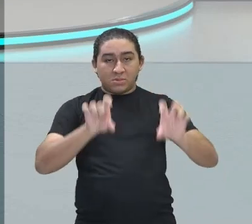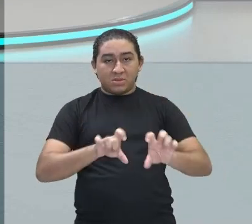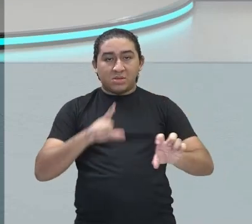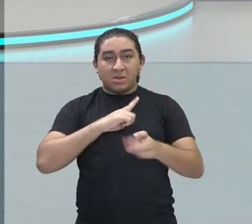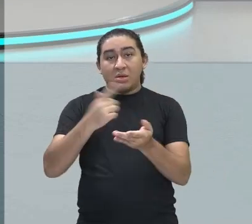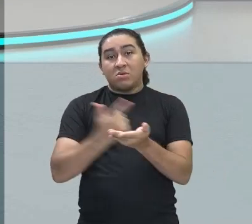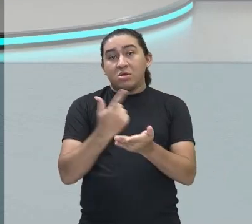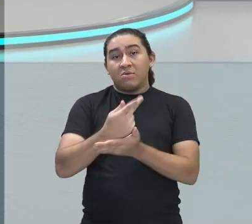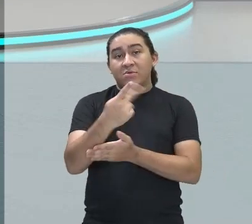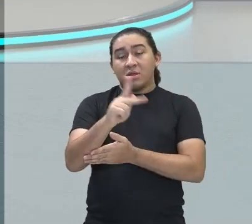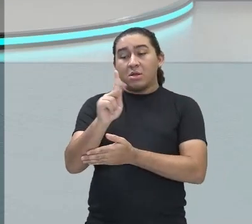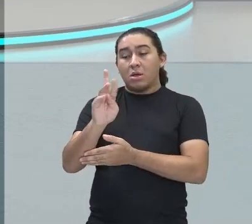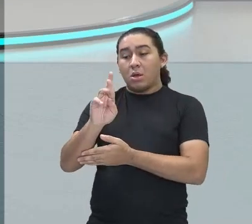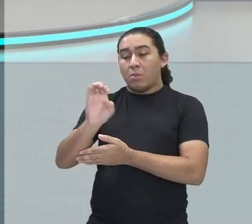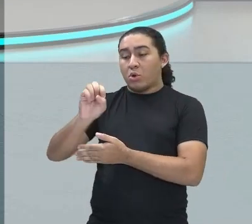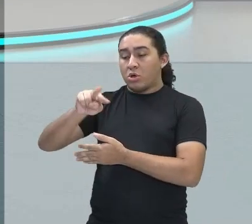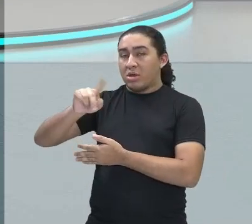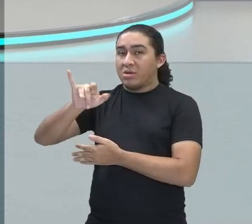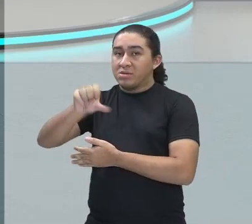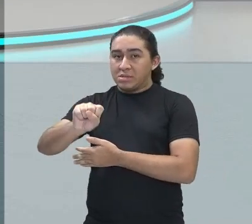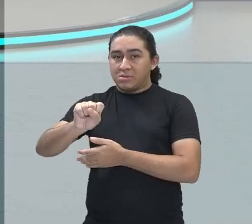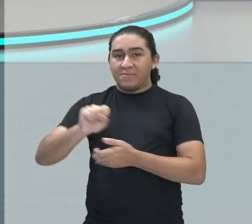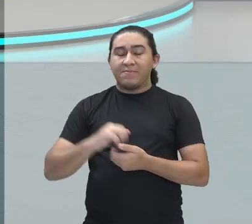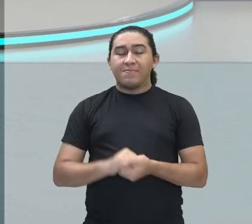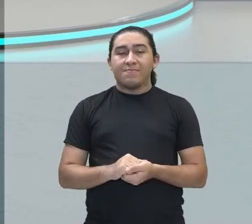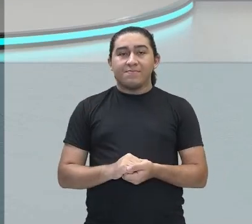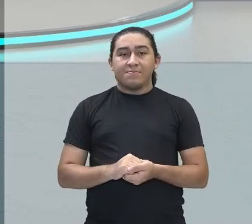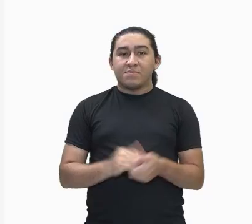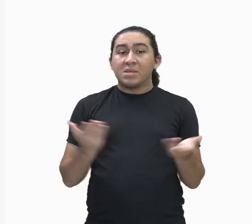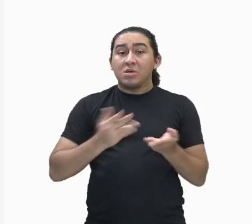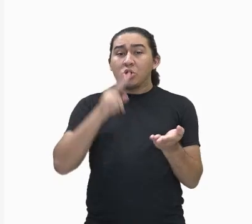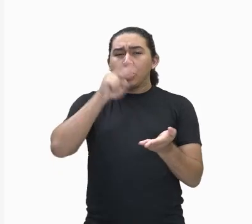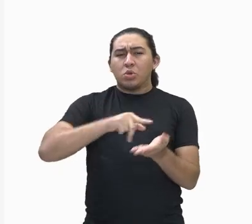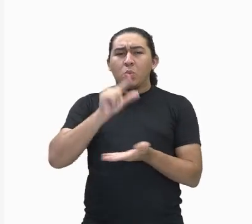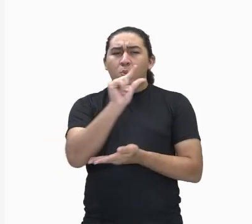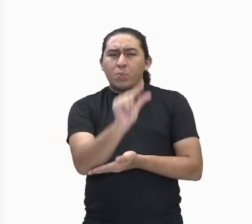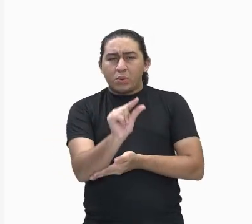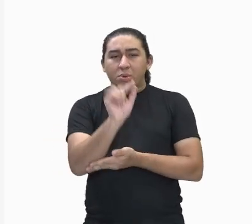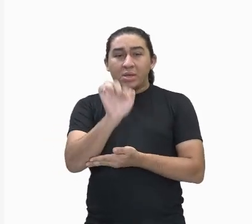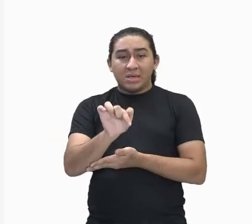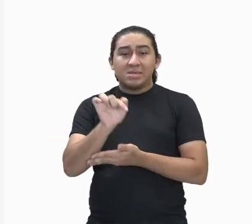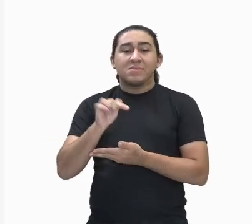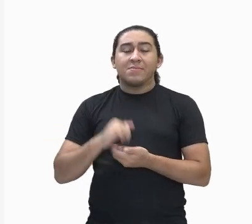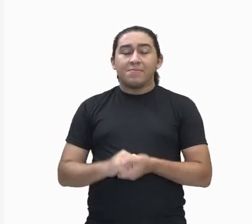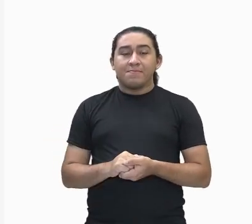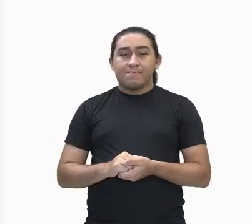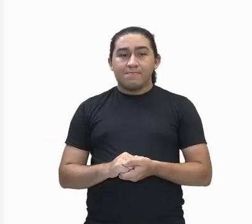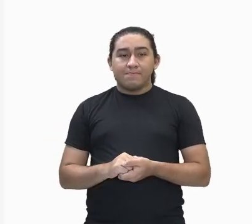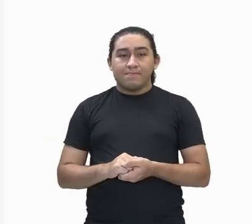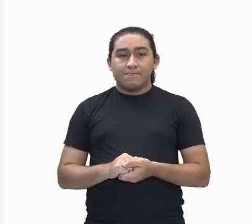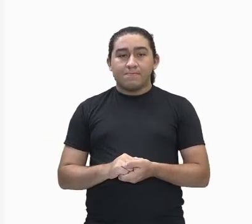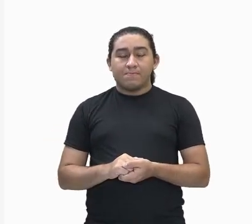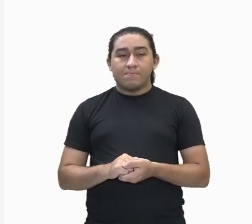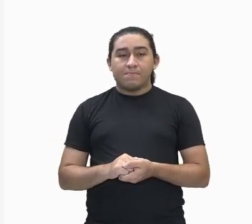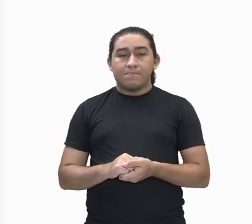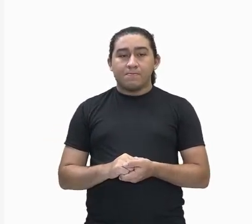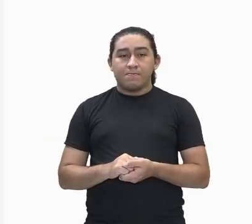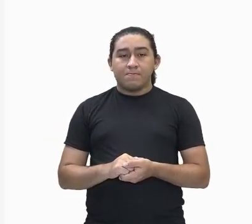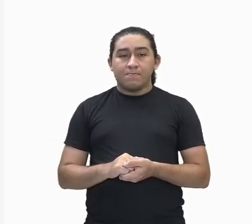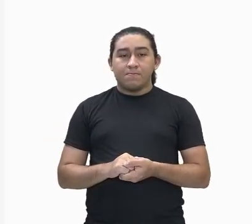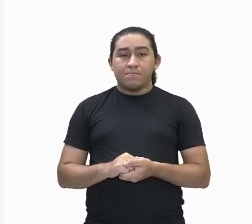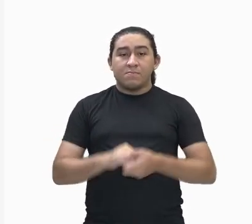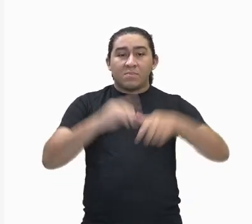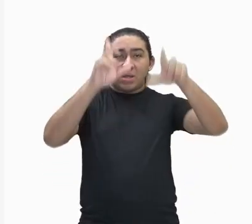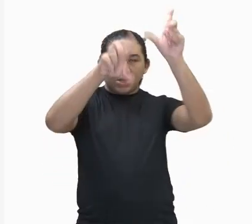livro dele, Broquéis. Vamos ler então um pouco sobre Siderações. Para